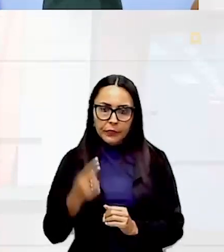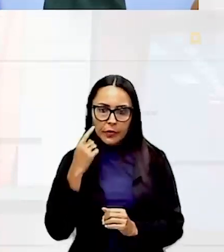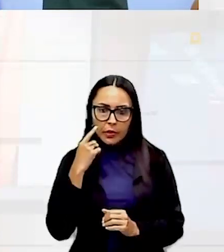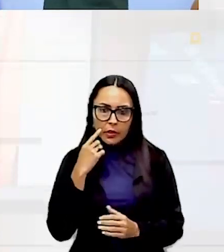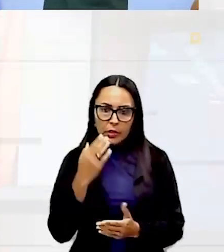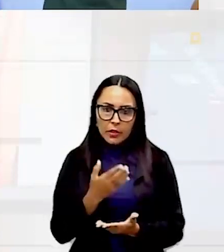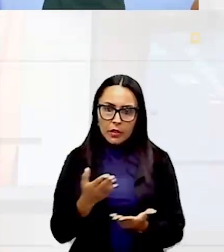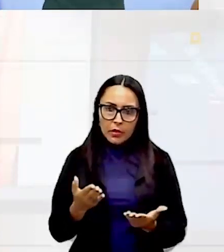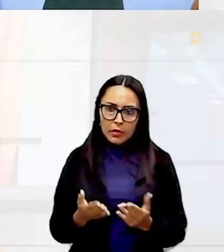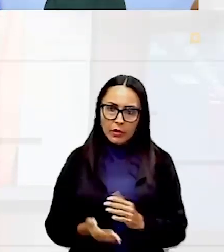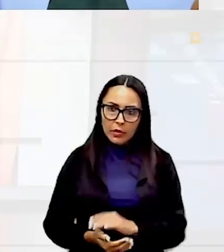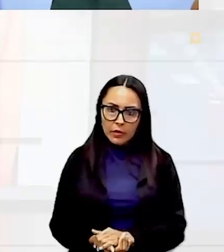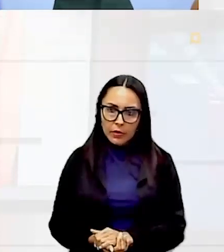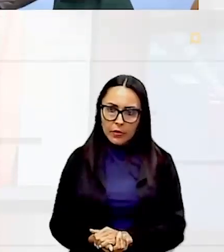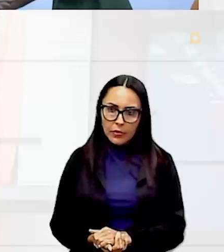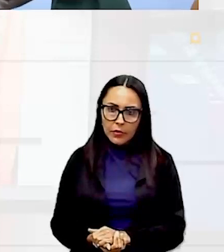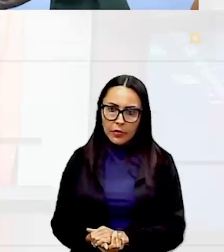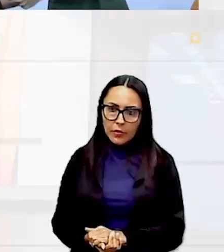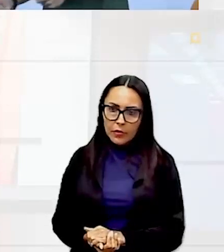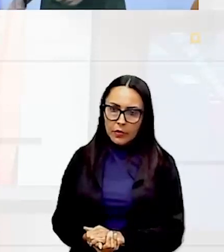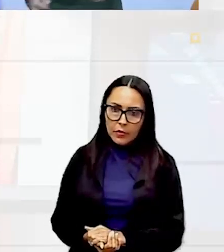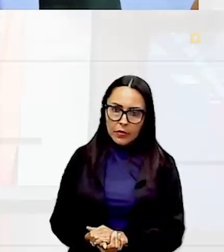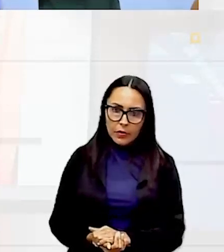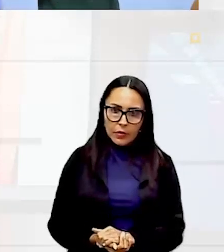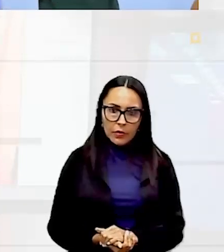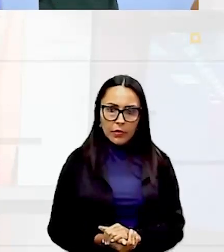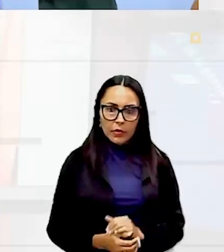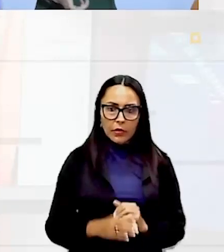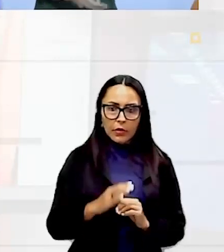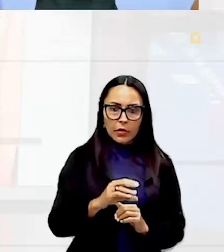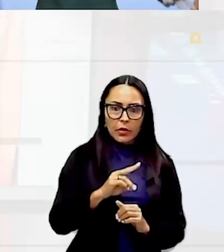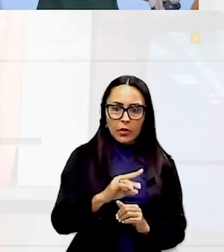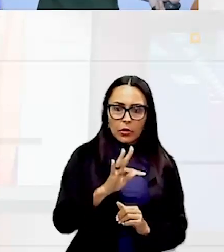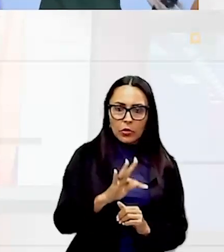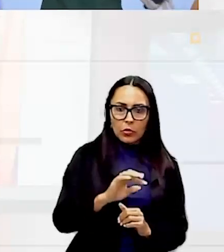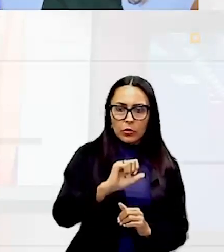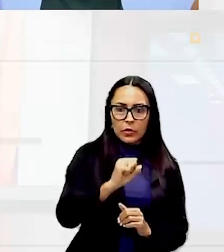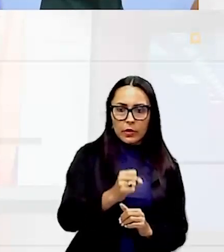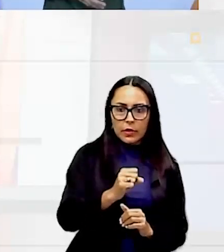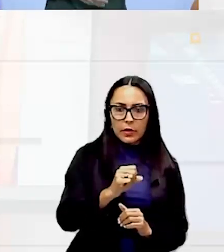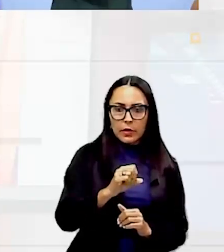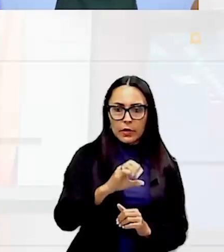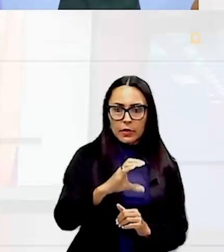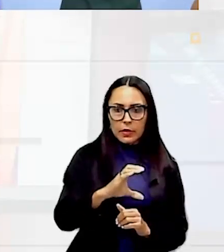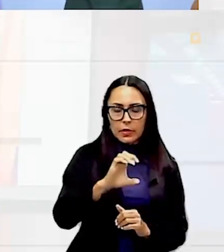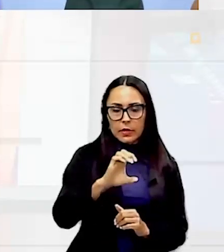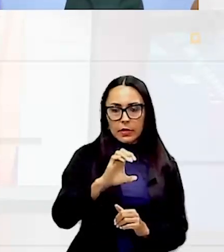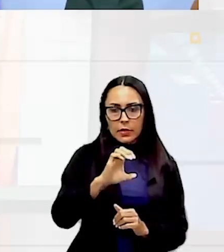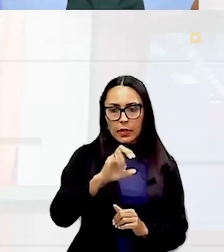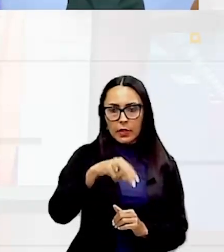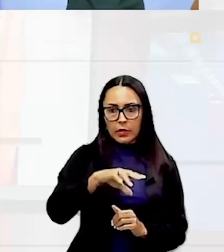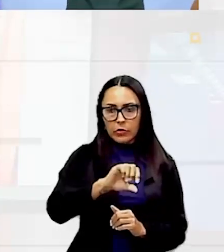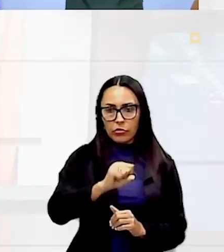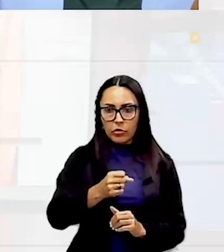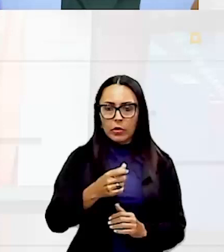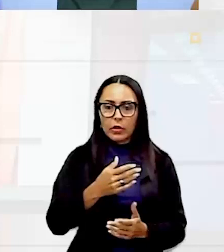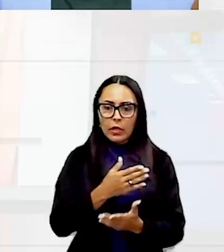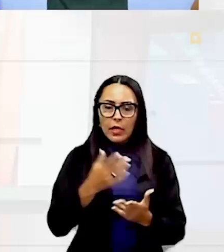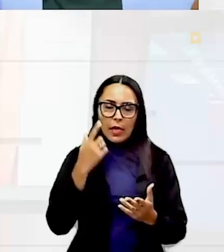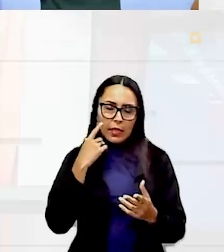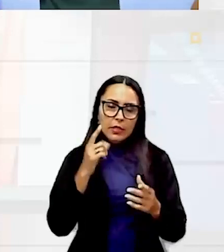cutscene e as animações de gameplay. As animações de cutscene, elas são interessantes porque elas são